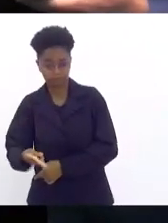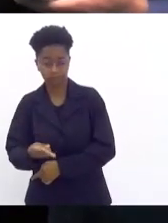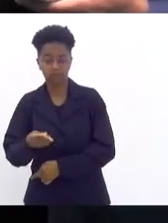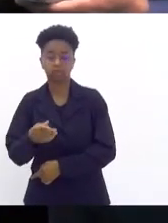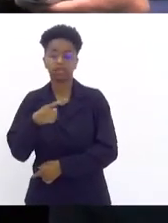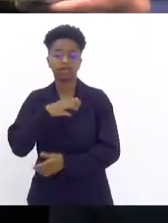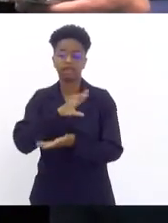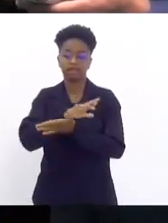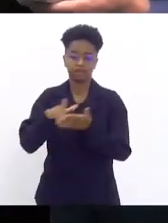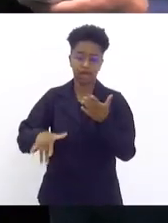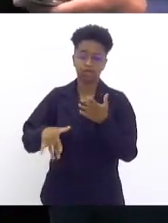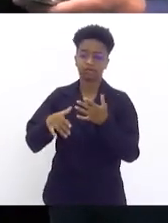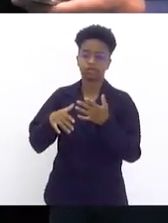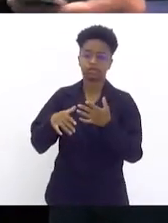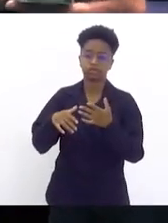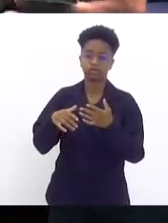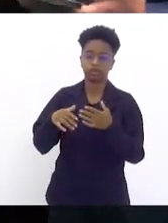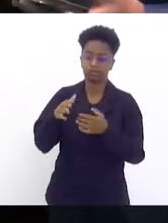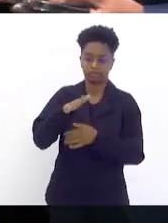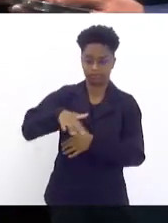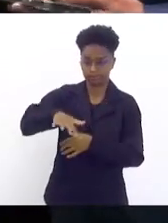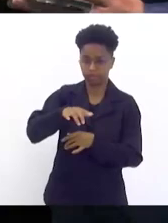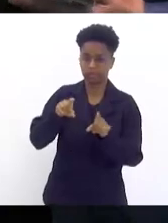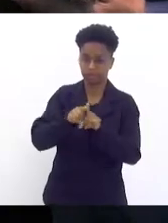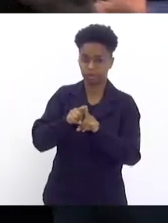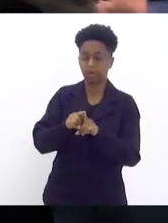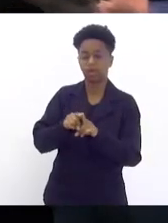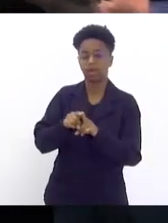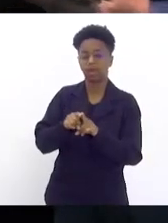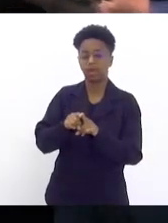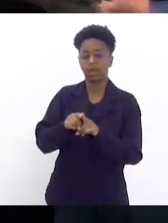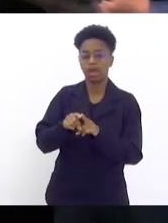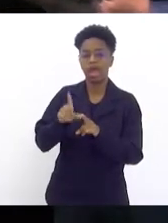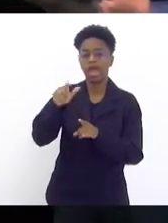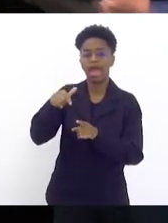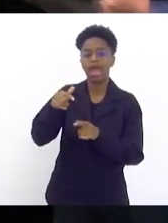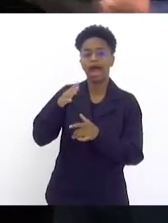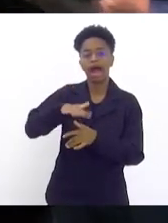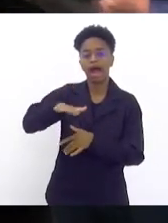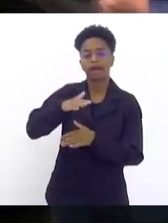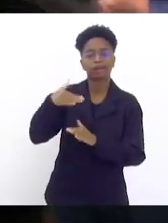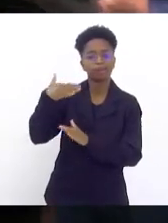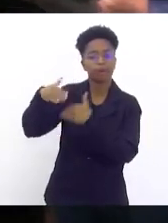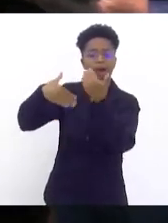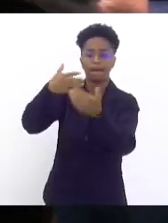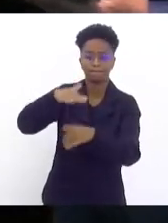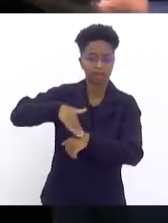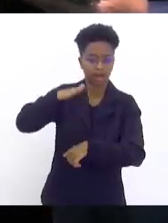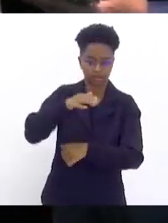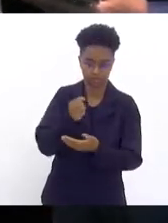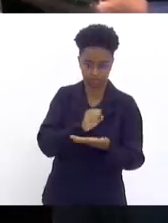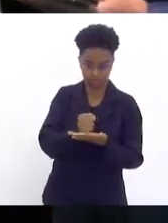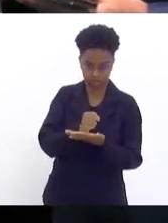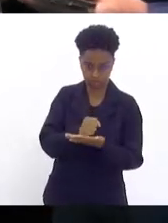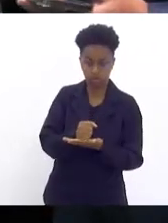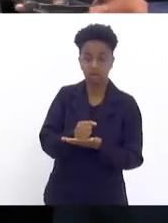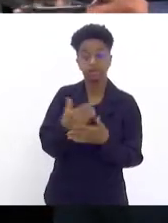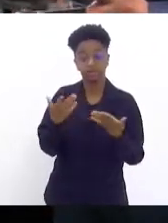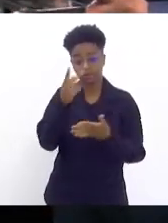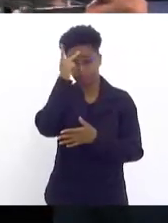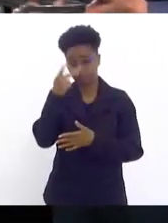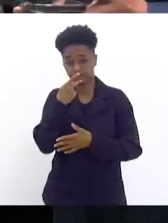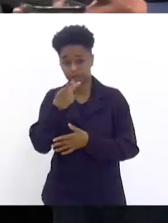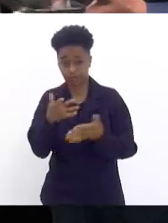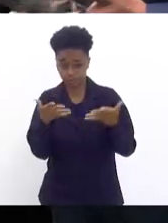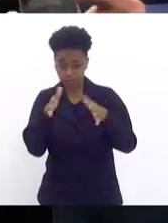são 12 bilhões que o mercado gerou e fora no mundo que é o mercado que mais cresce mais inclui as pessoas é impressionante como as pessoas que falam tanto de inclusão